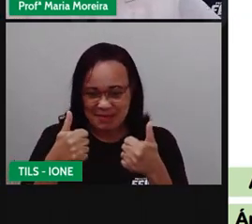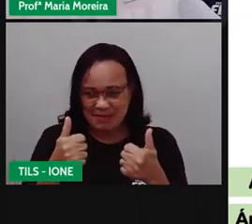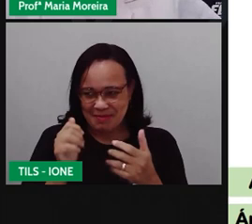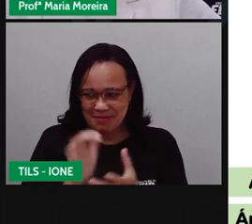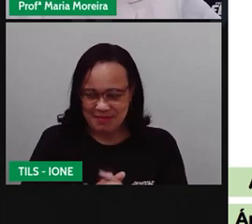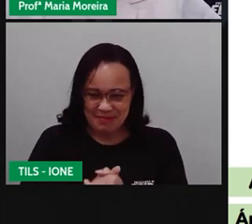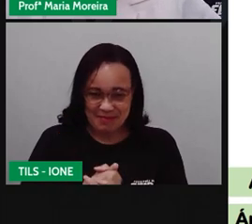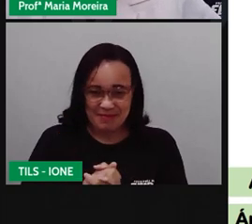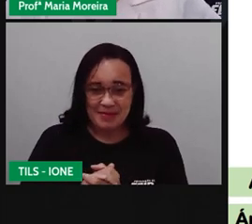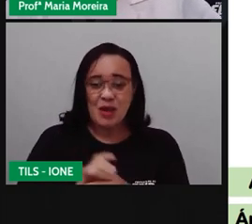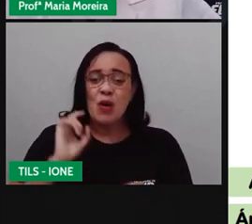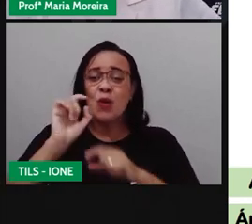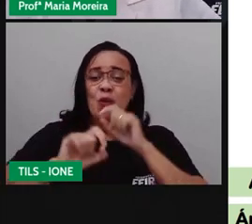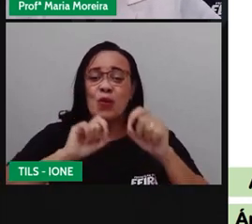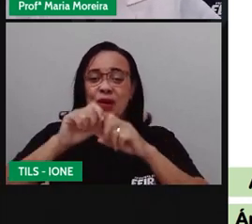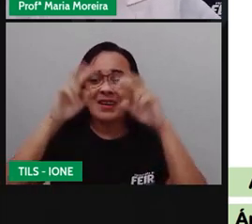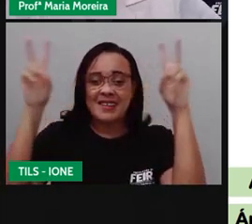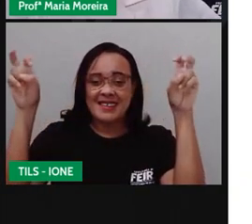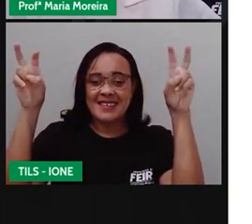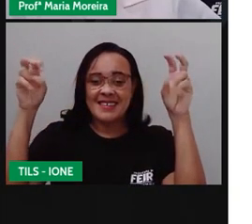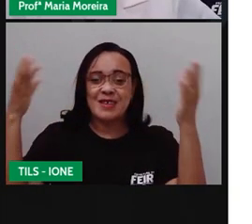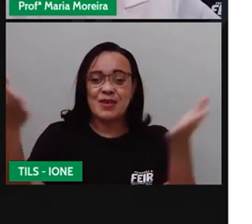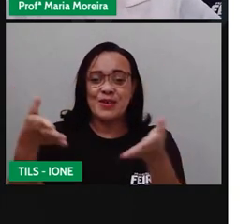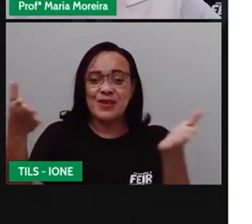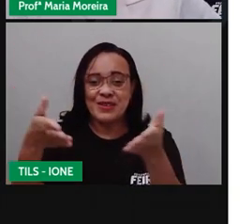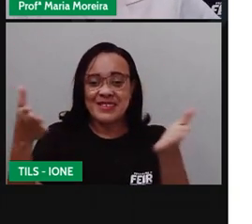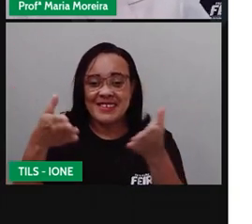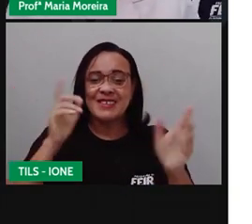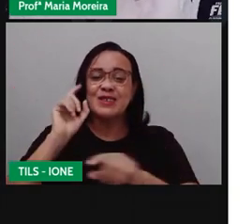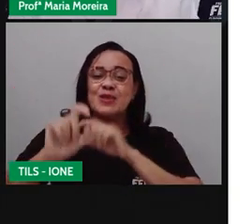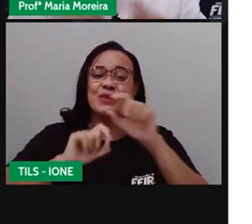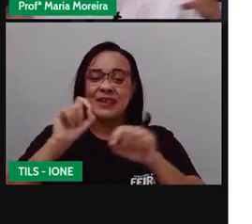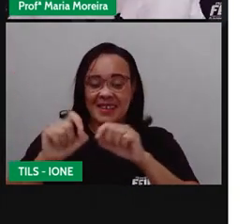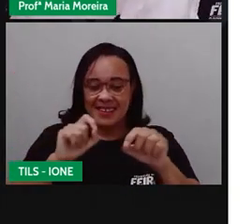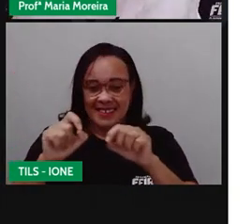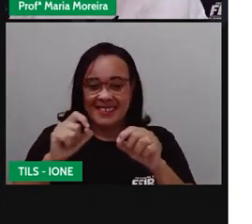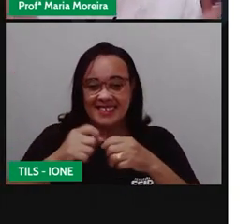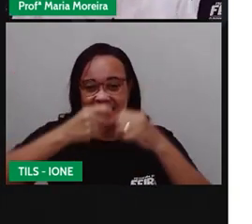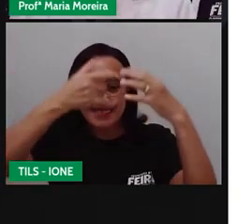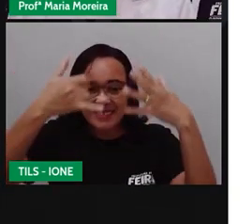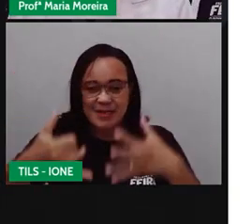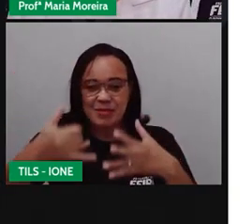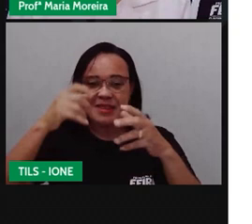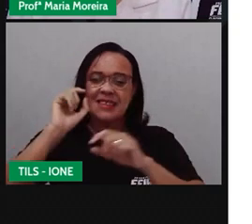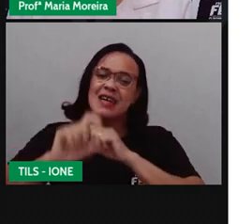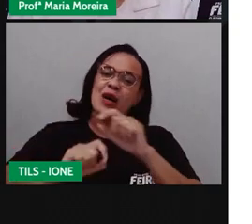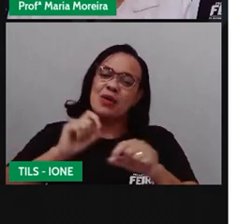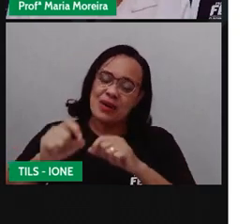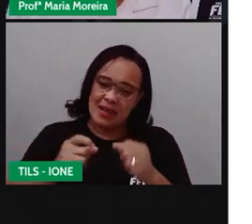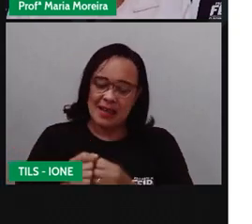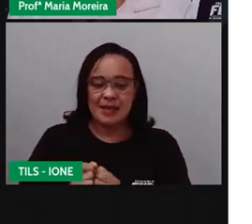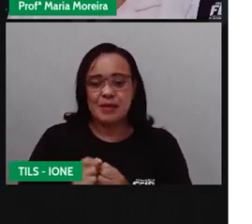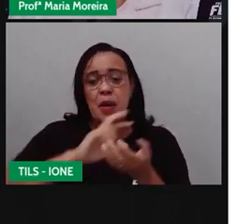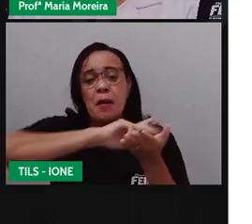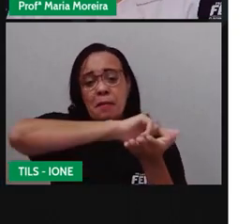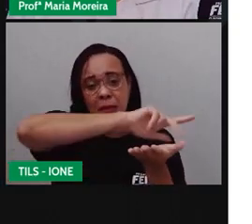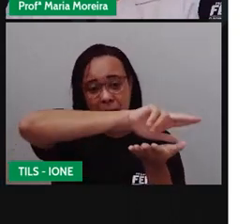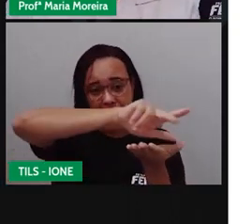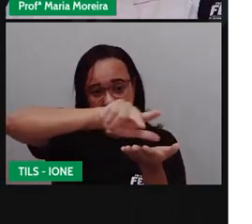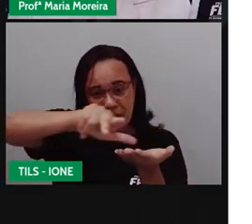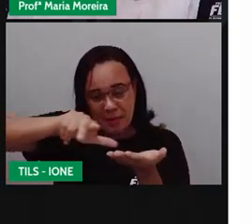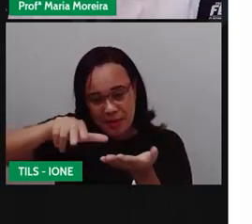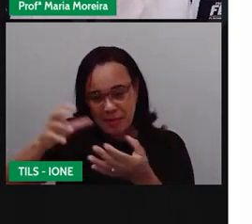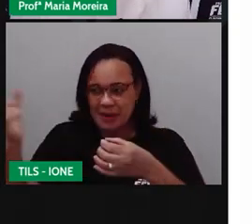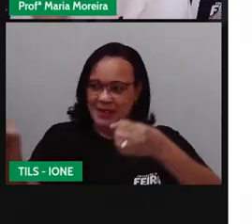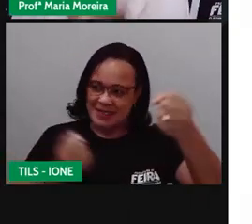E o que é que vamos falar hoje? Vamos falar aí, né? Sobre o transporte